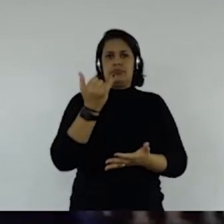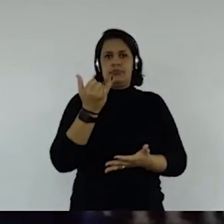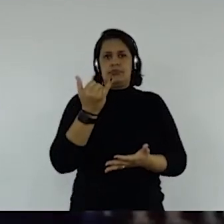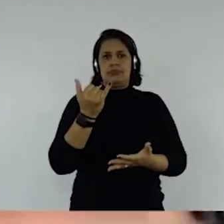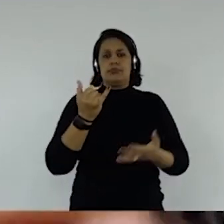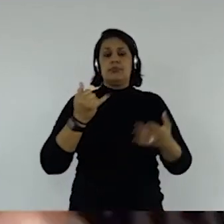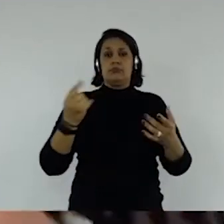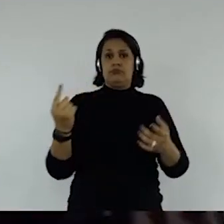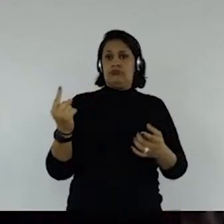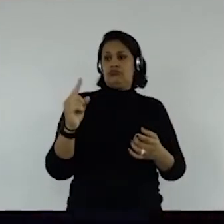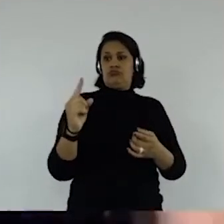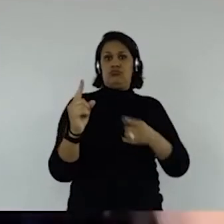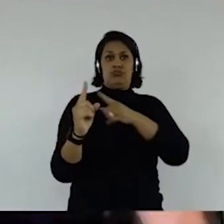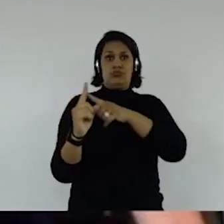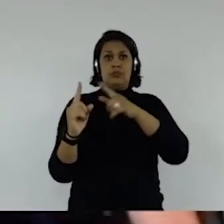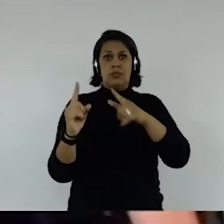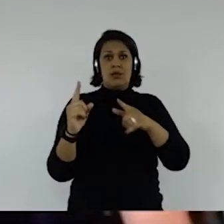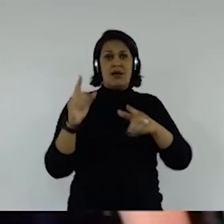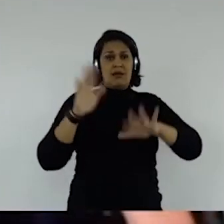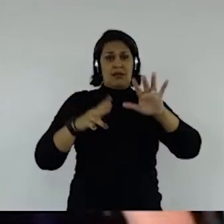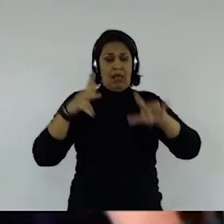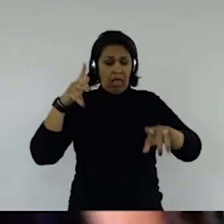fato que quebrou